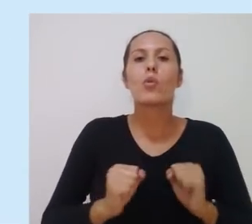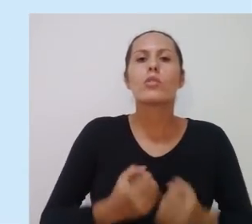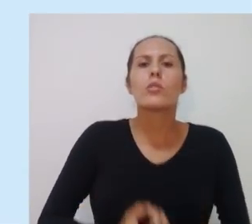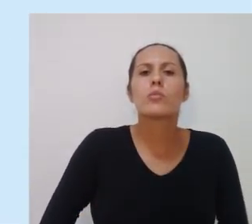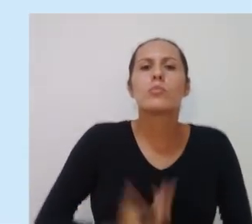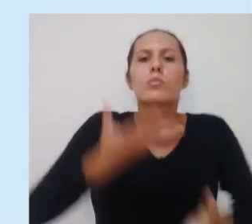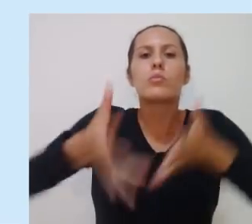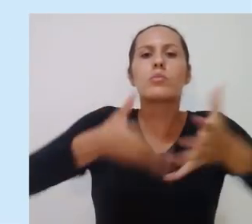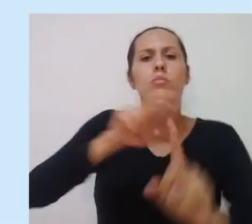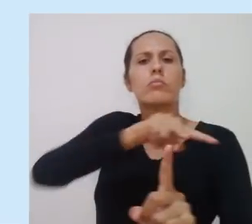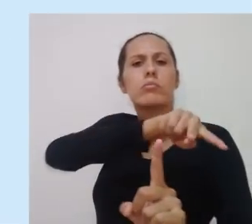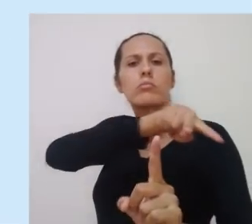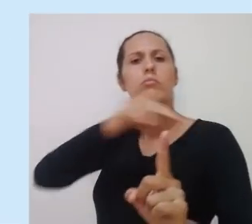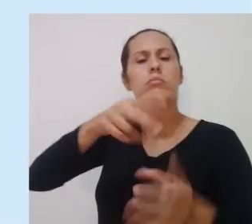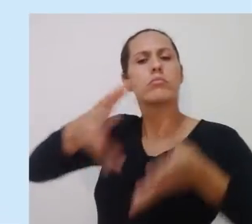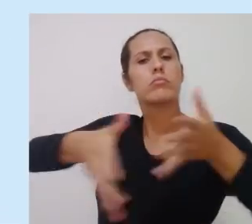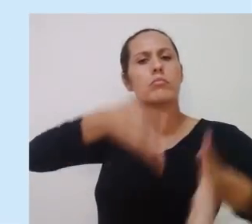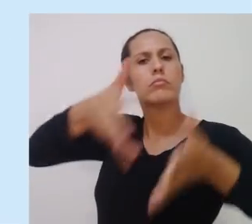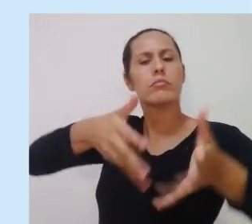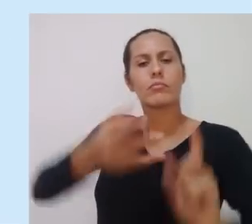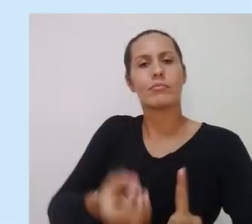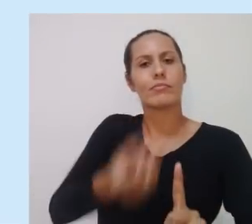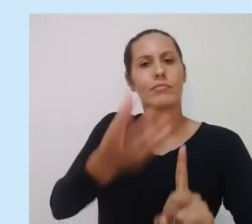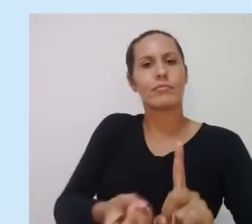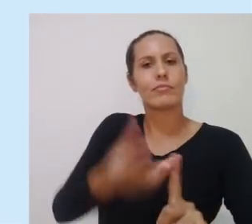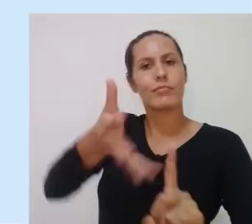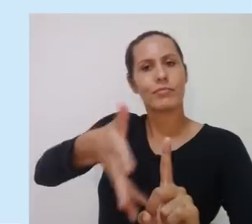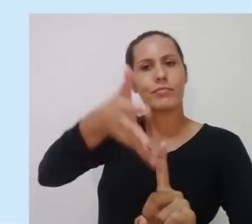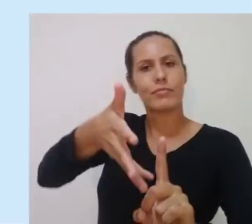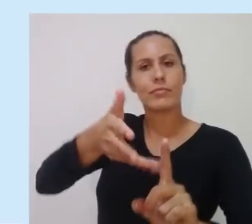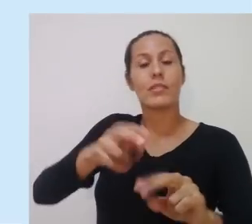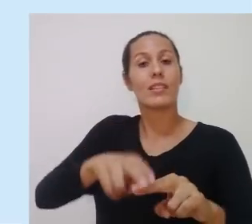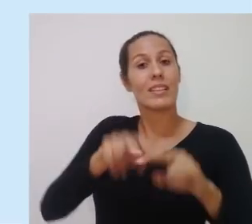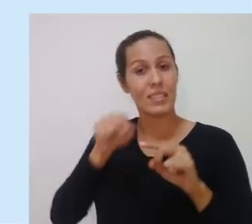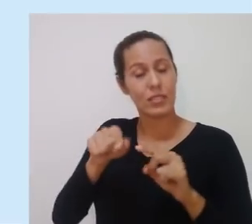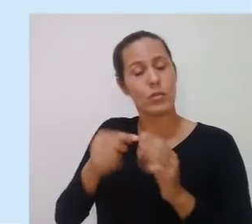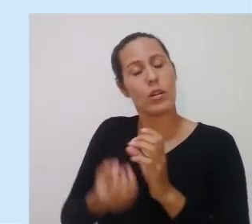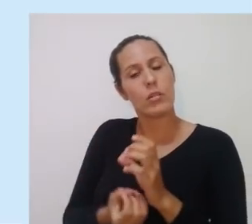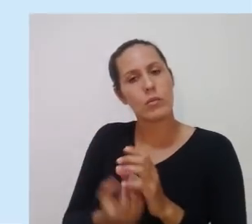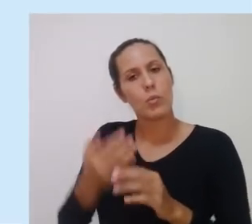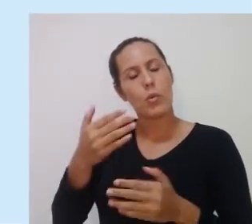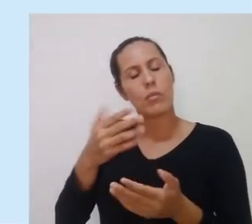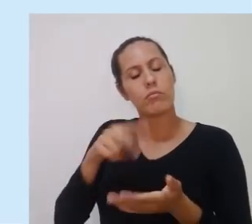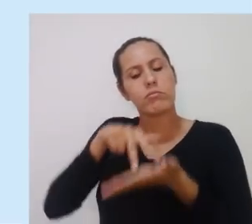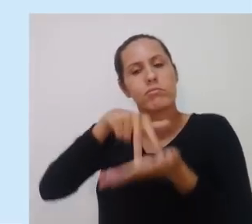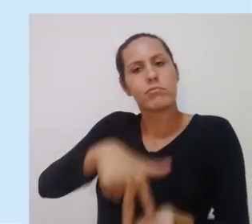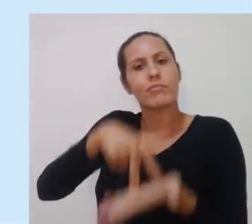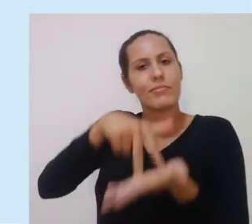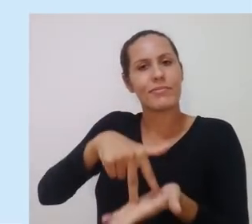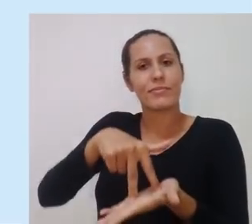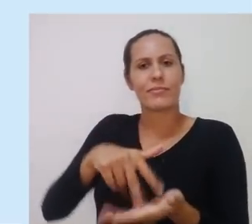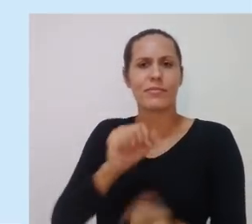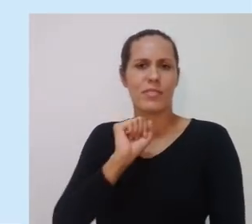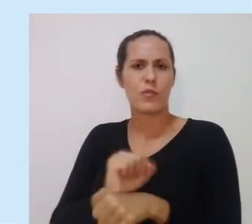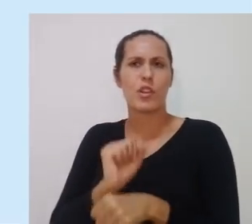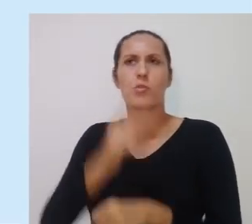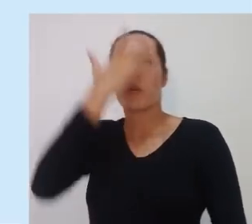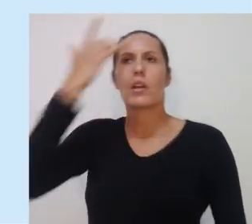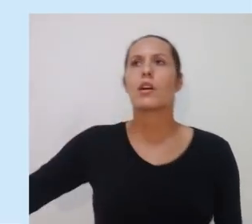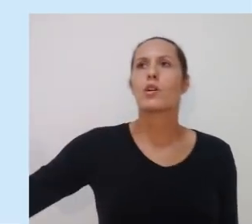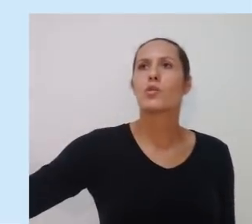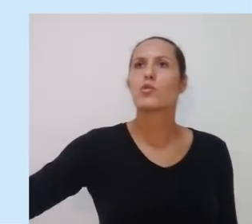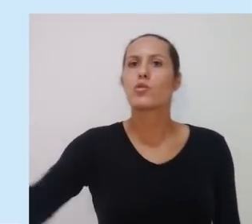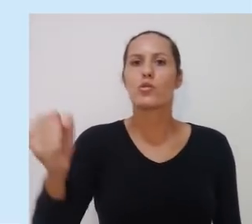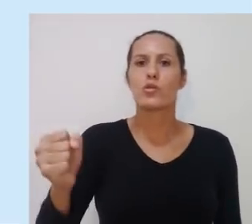situações e espaços para poderem dizer o que pensam. Então é uma coisa criada, é uma